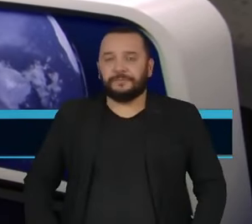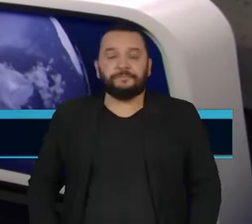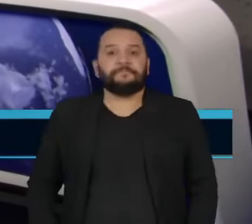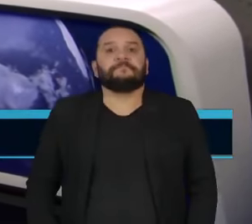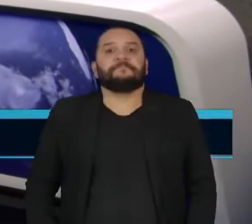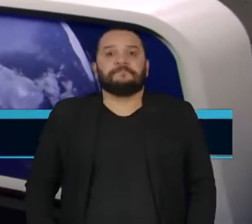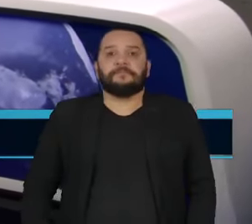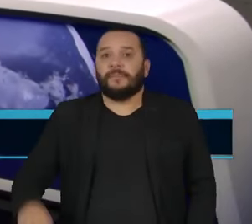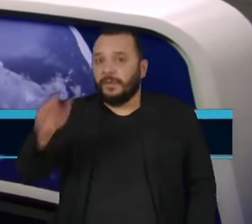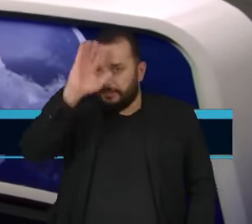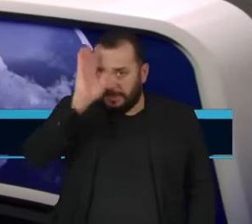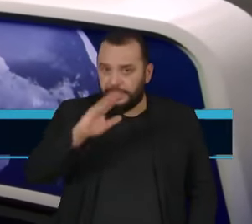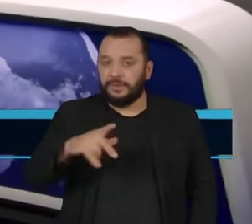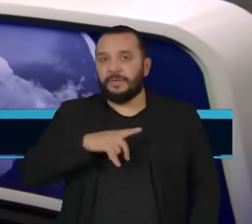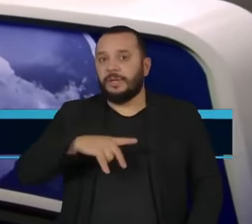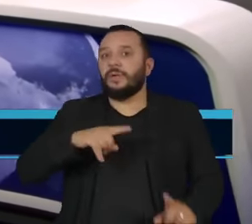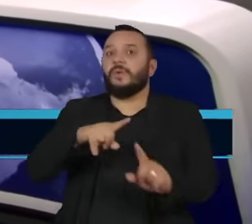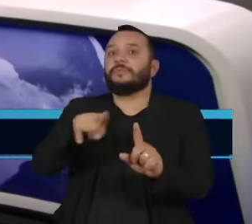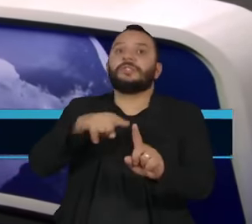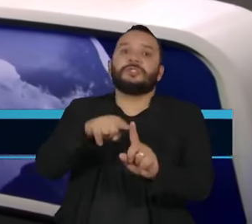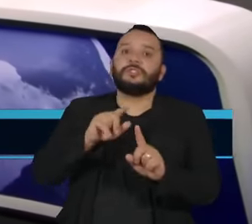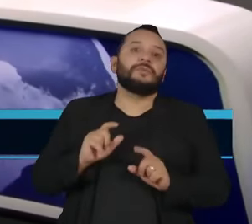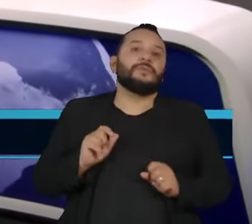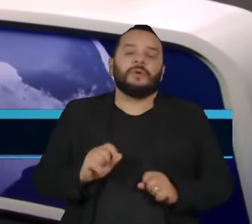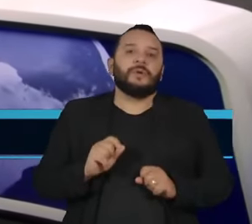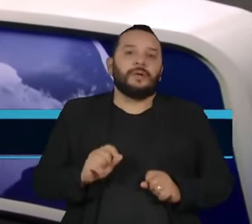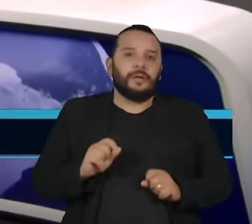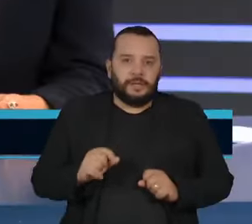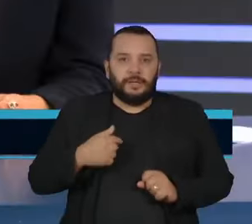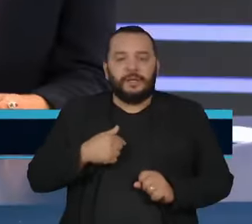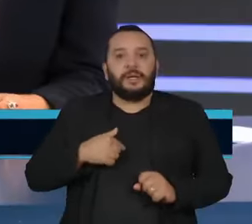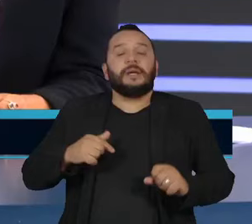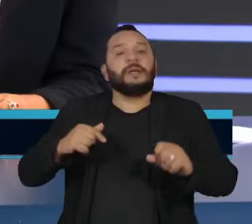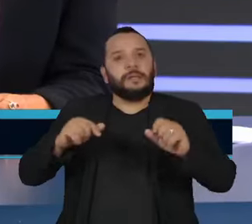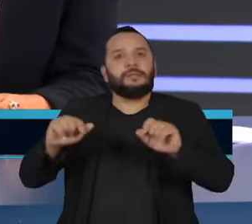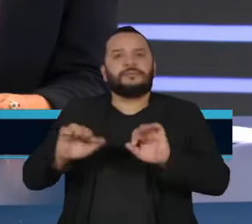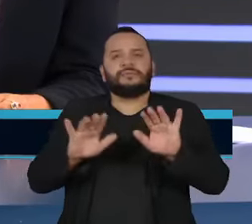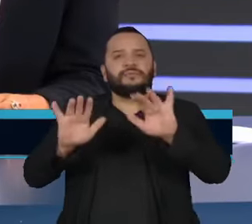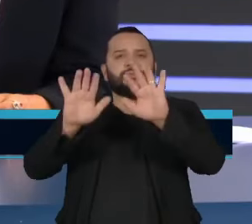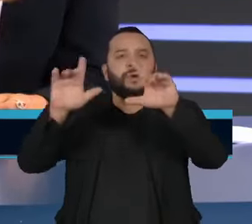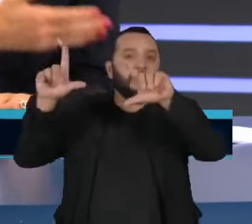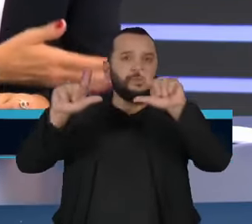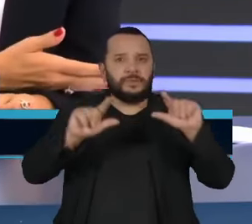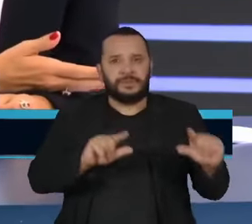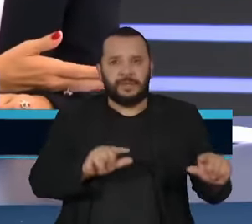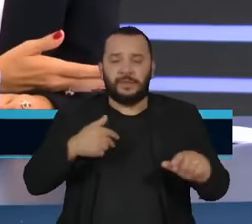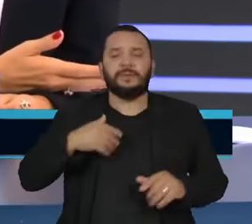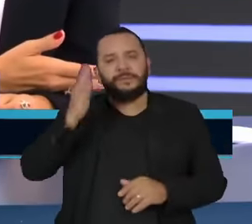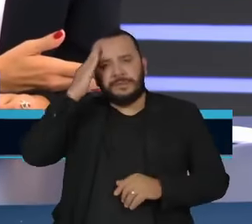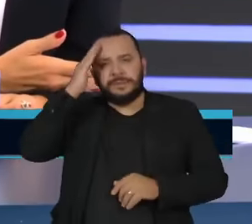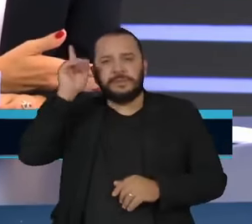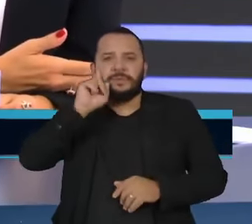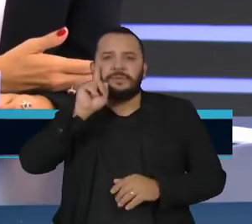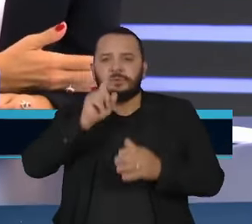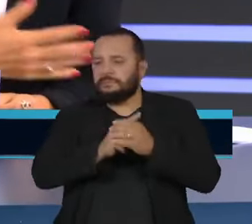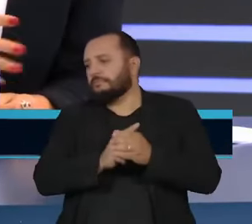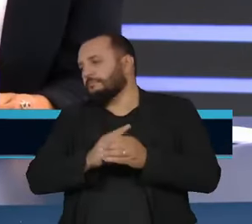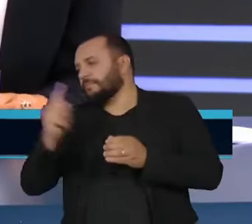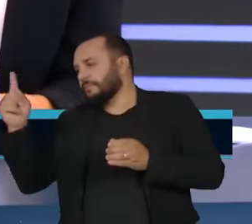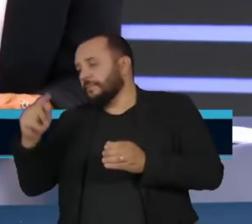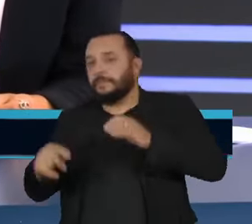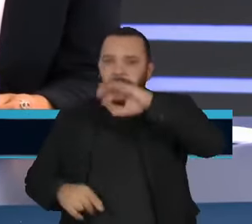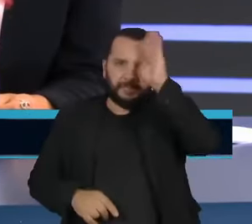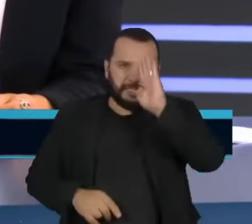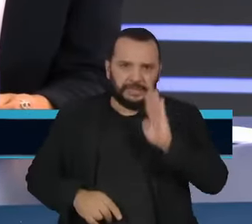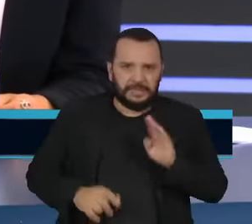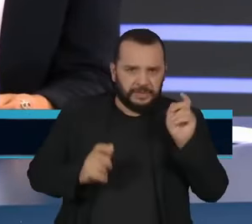de emissões. O governo vai saber aproveitar essa saída dos Estados Unidos e assumir uma postura de liderança? As metas que foram faladas ali